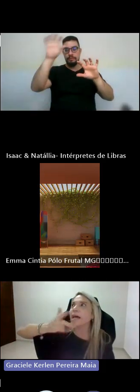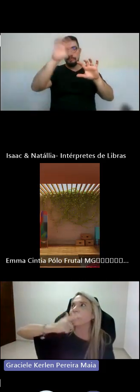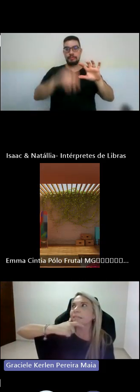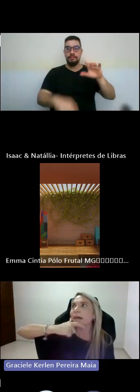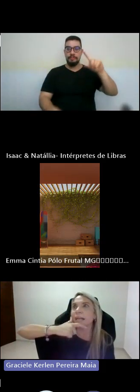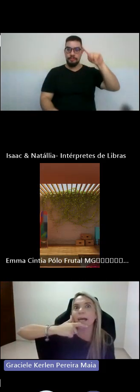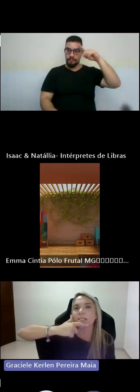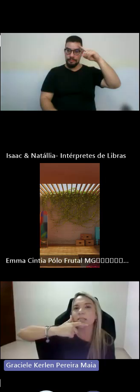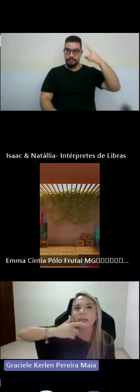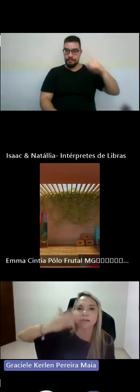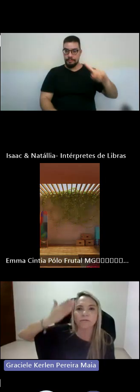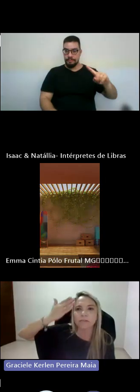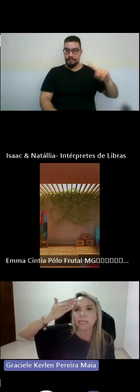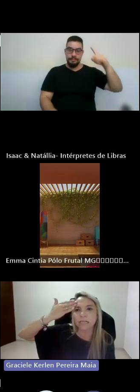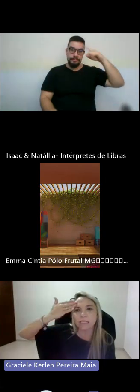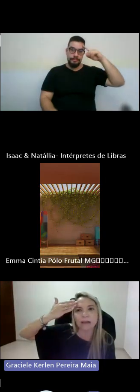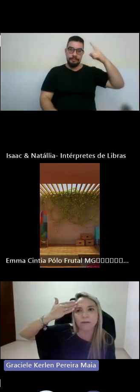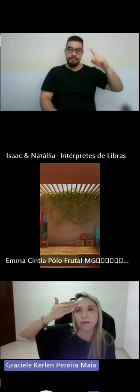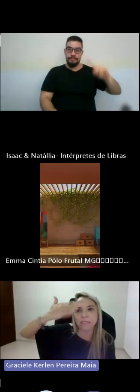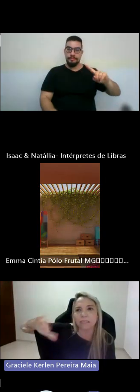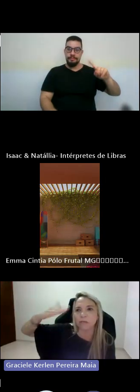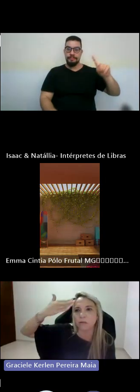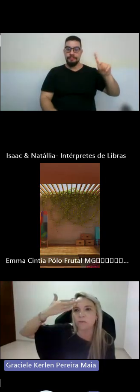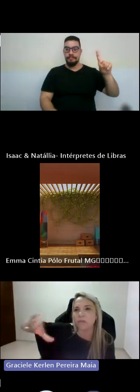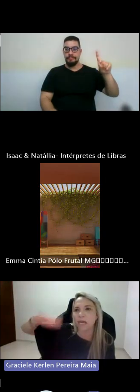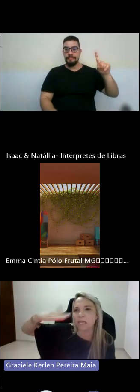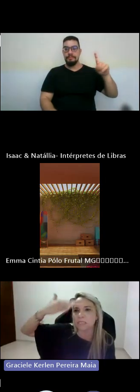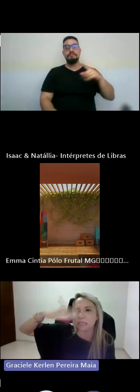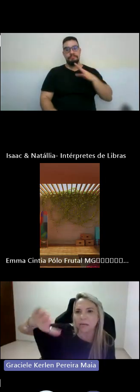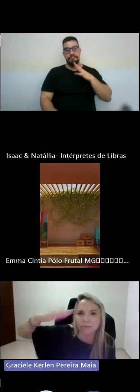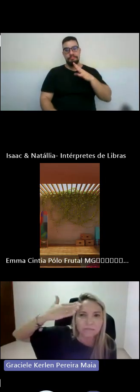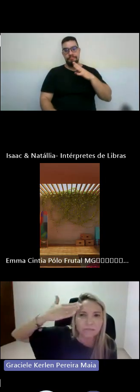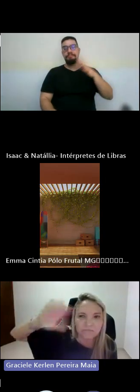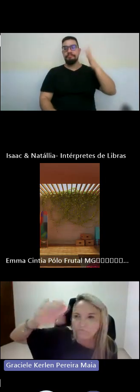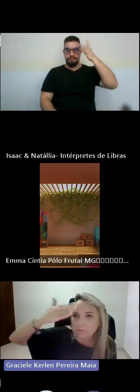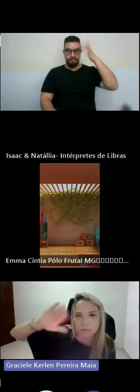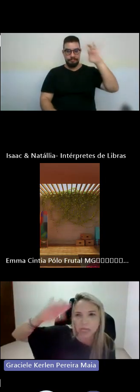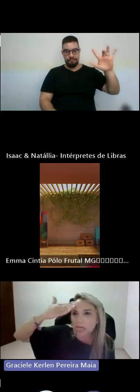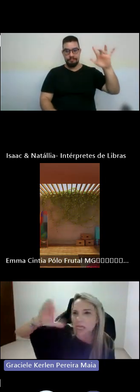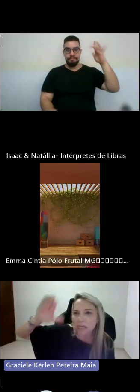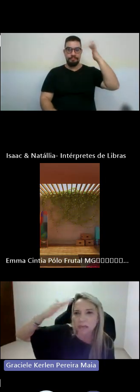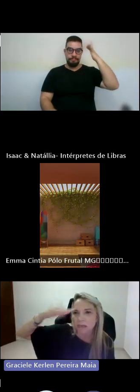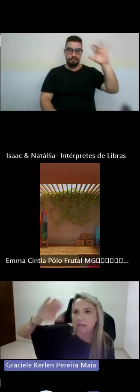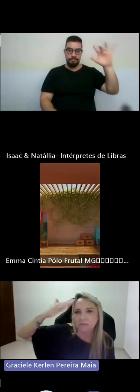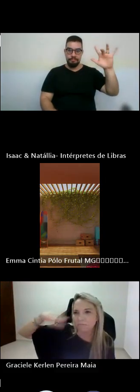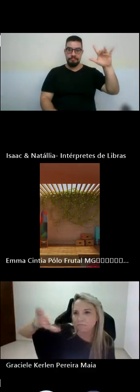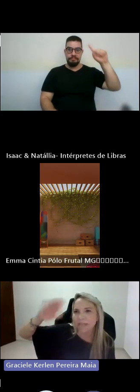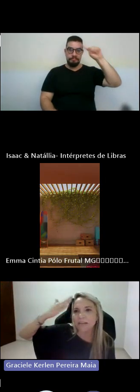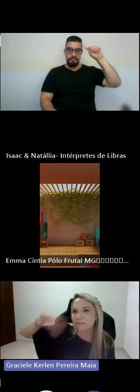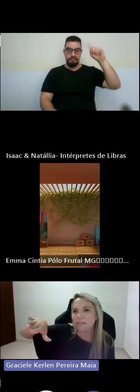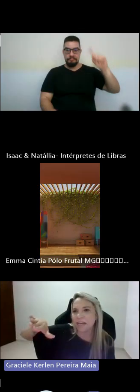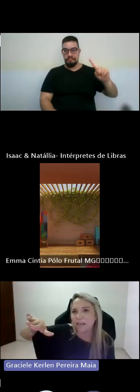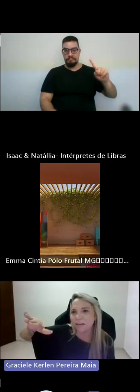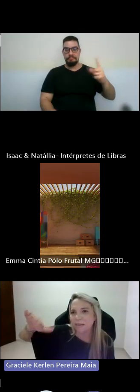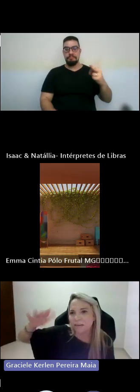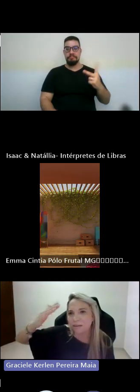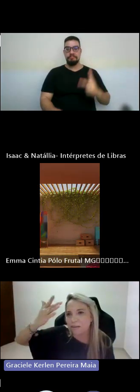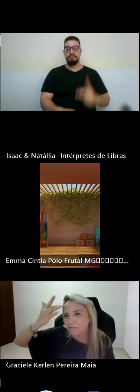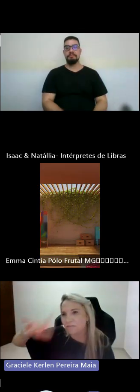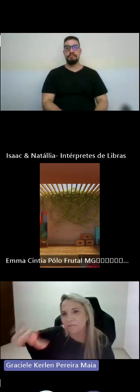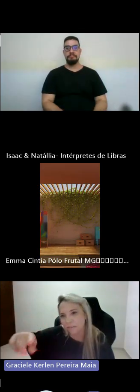né? E da Nath, não sei se eles já viram esse sinal de não sei assim, ó. Não sei, né? Não